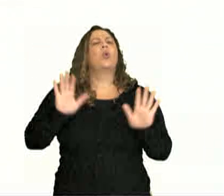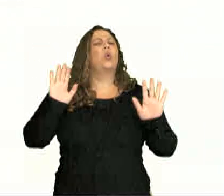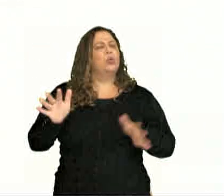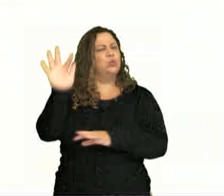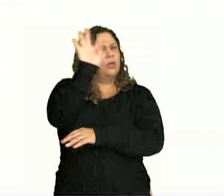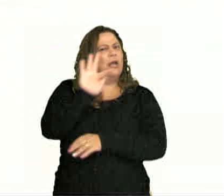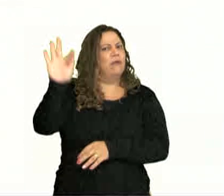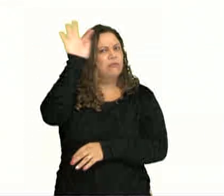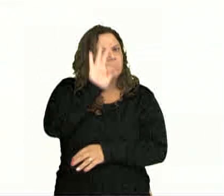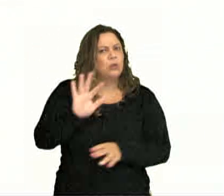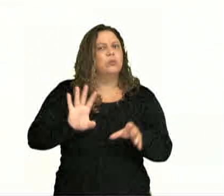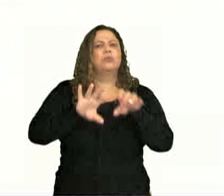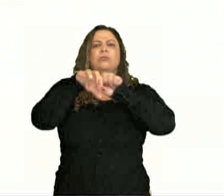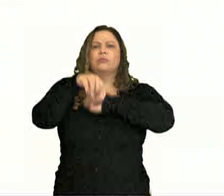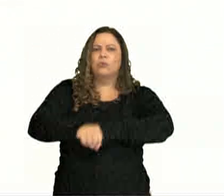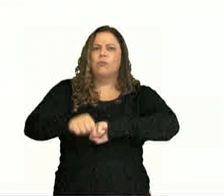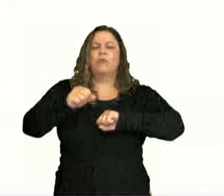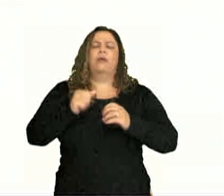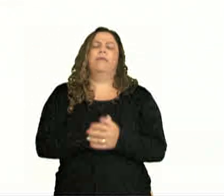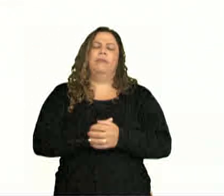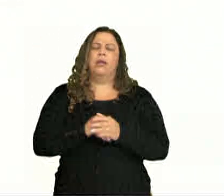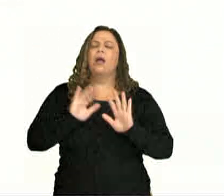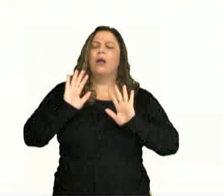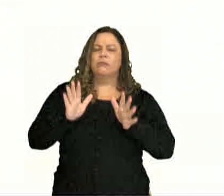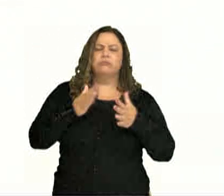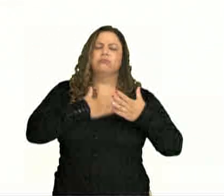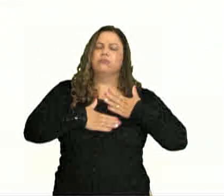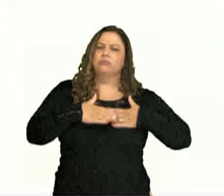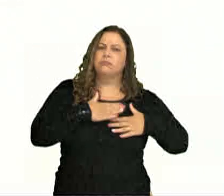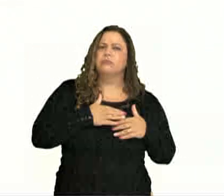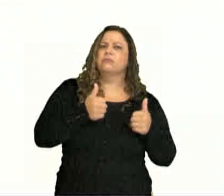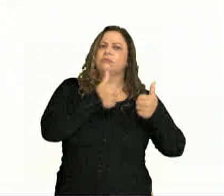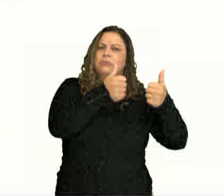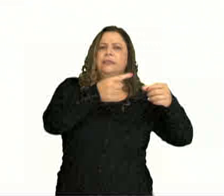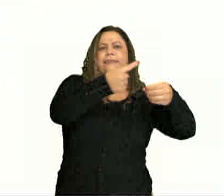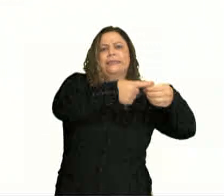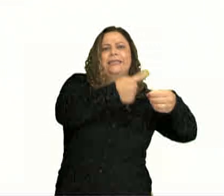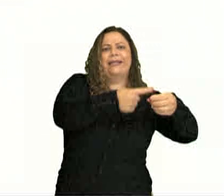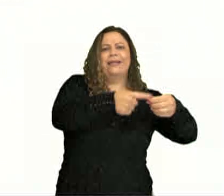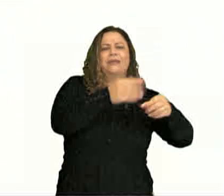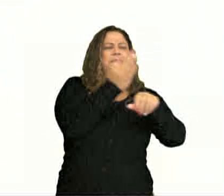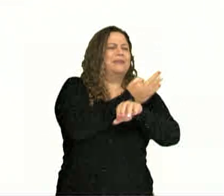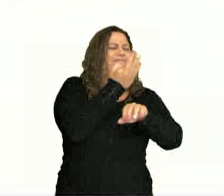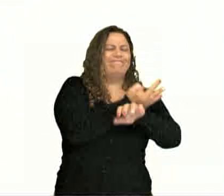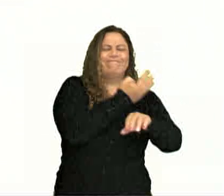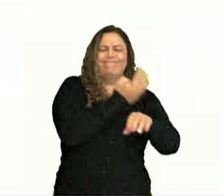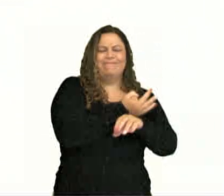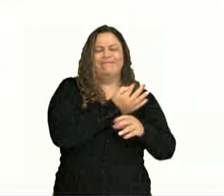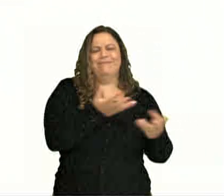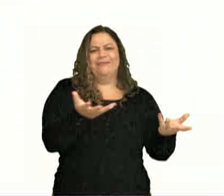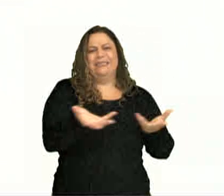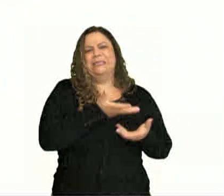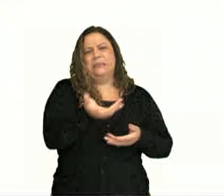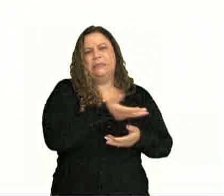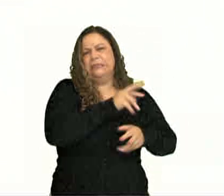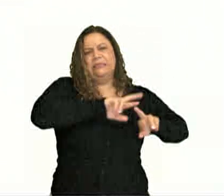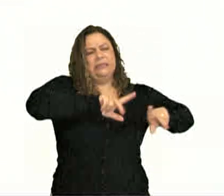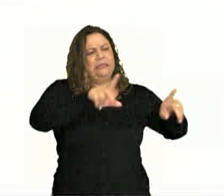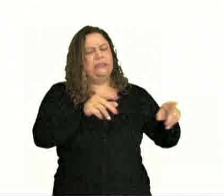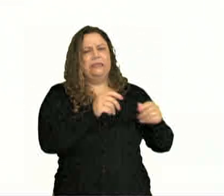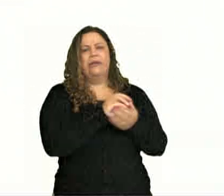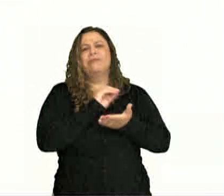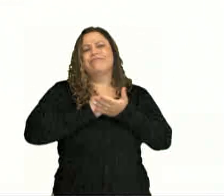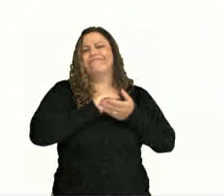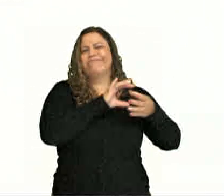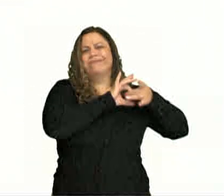faculdade, desfrutavam de um certo conforto na cidade, mas não aguentavam mais a correria, falta de liberdade,